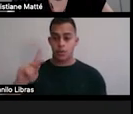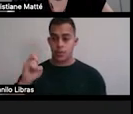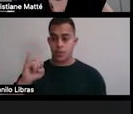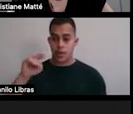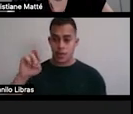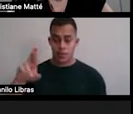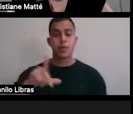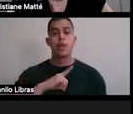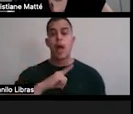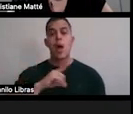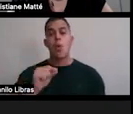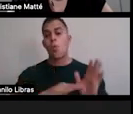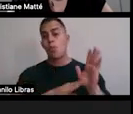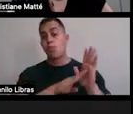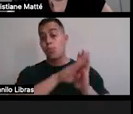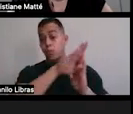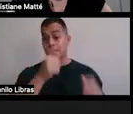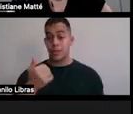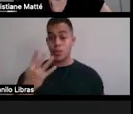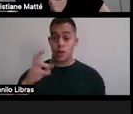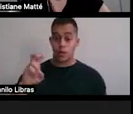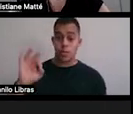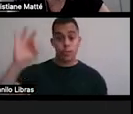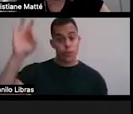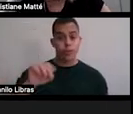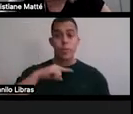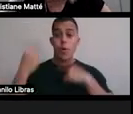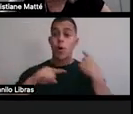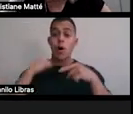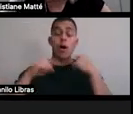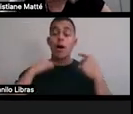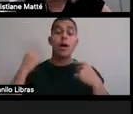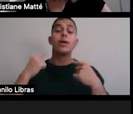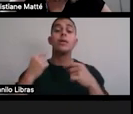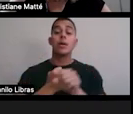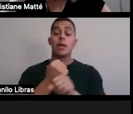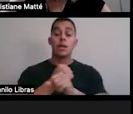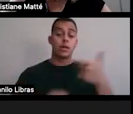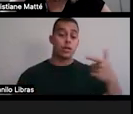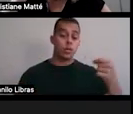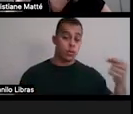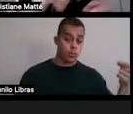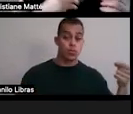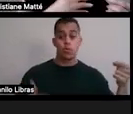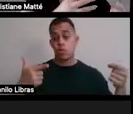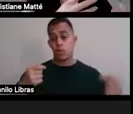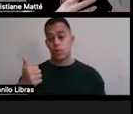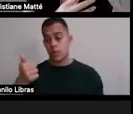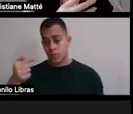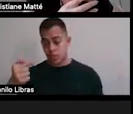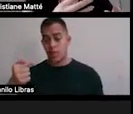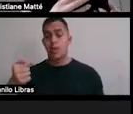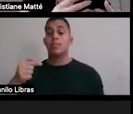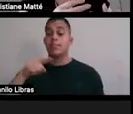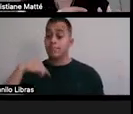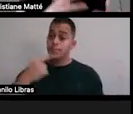um aumento de 145% como causa de morte entre os anos 2000 e 2017. Então, a gente está